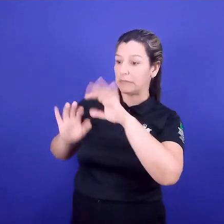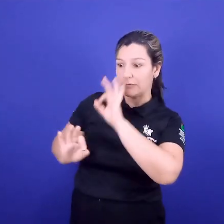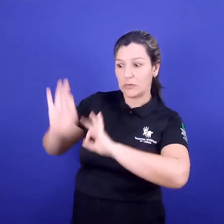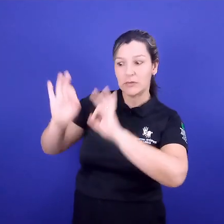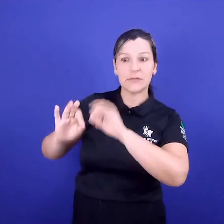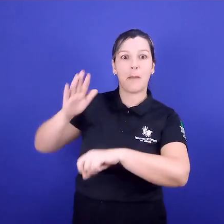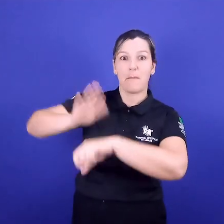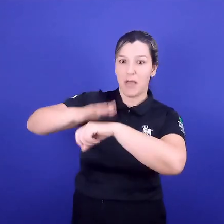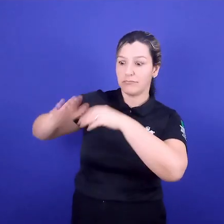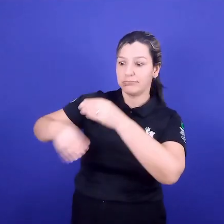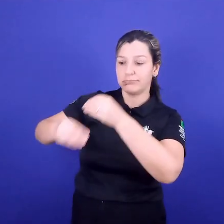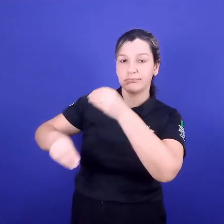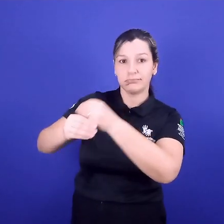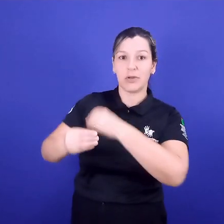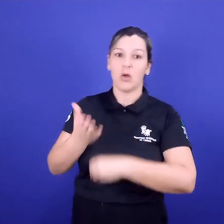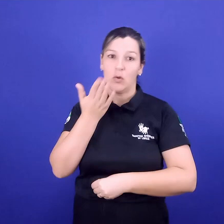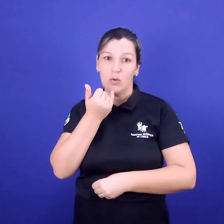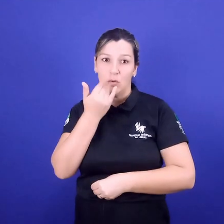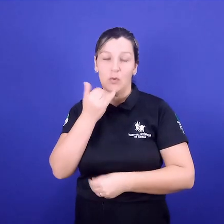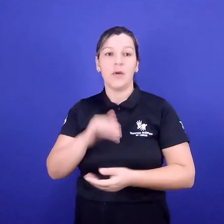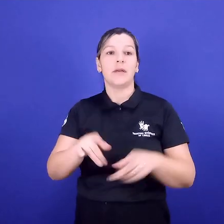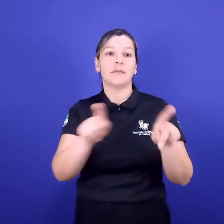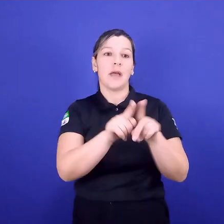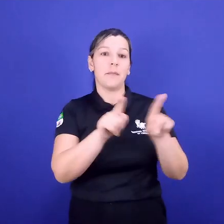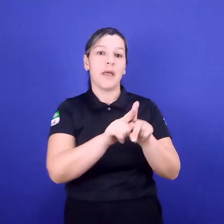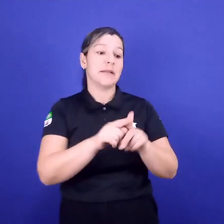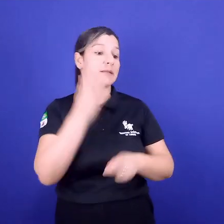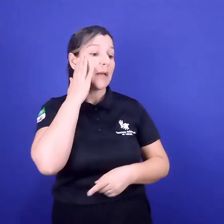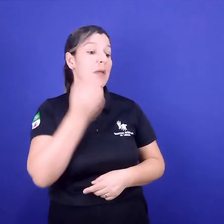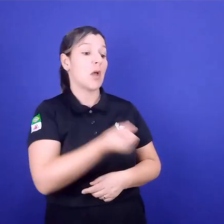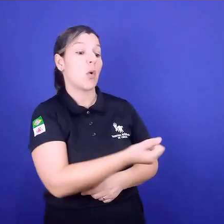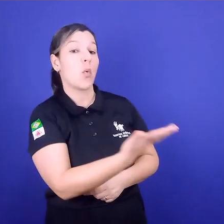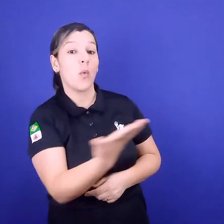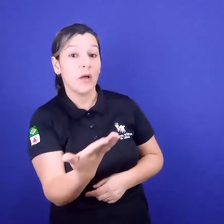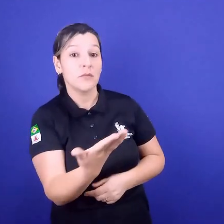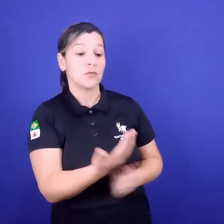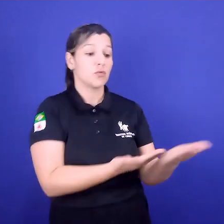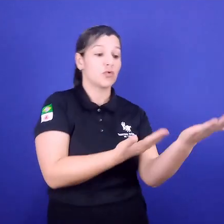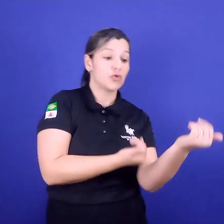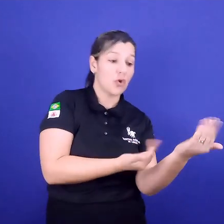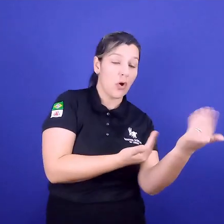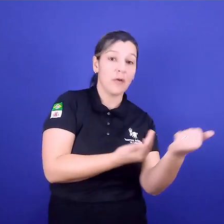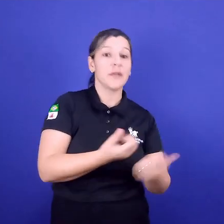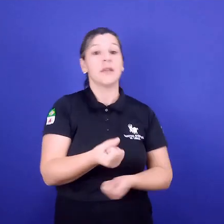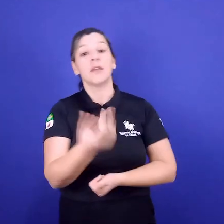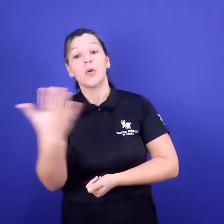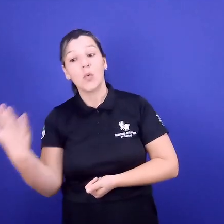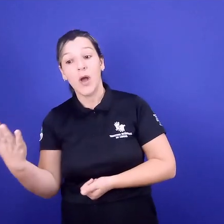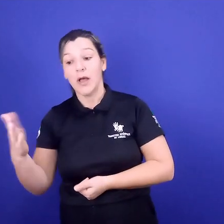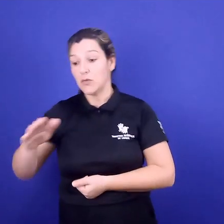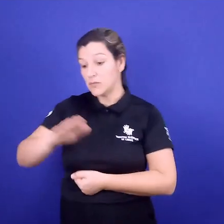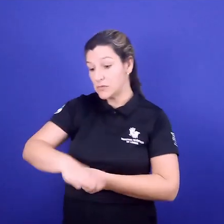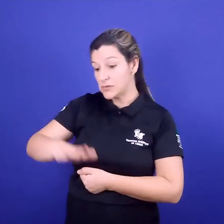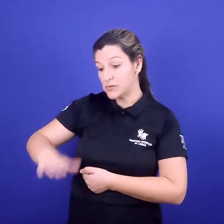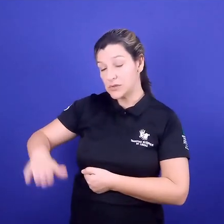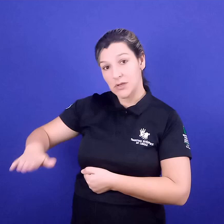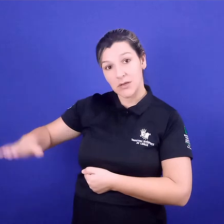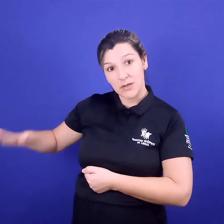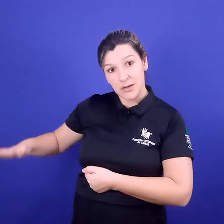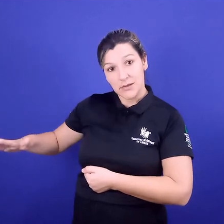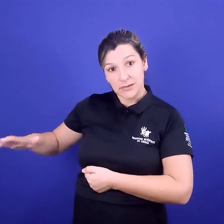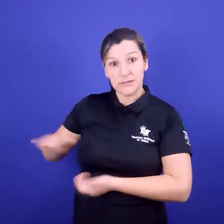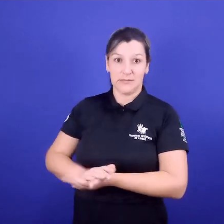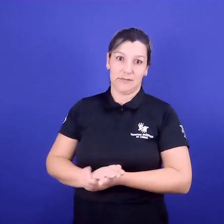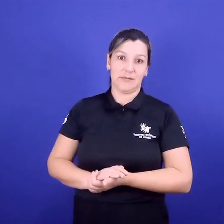também. A mesma coisa a quantidade de jovens, de adultos, de criança. Você não pode calcular a quantidade